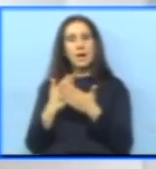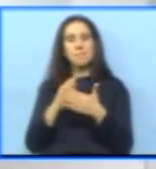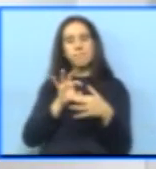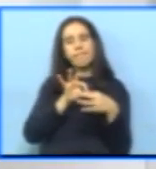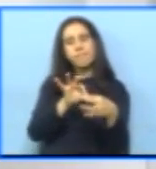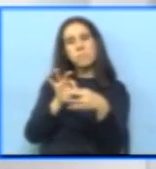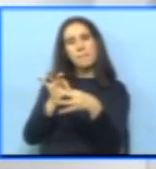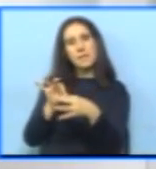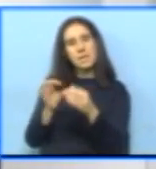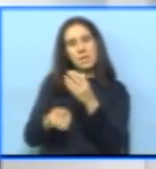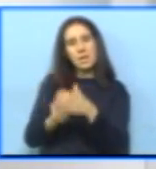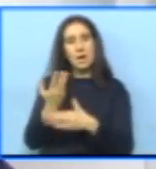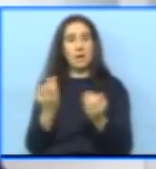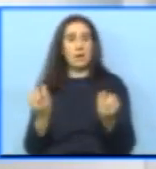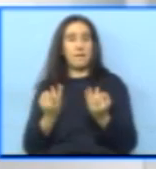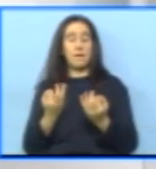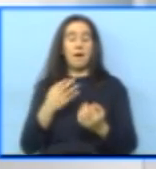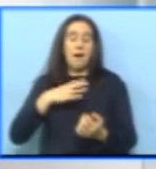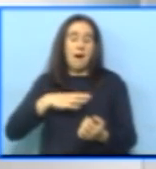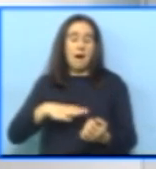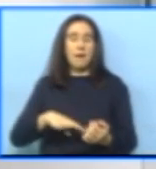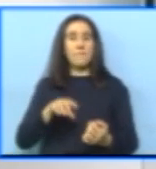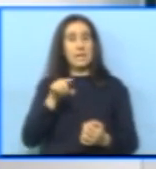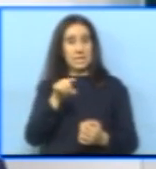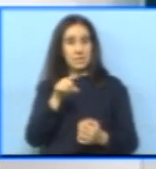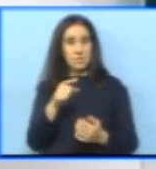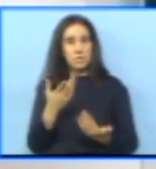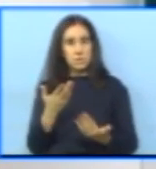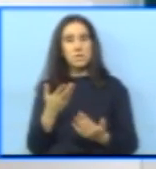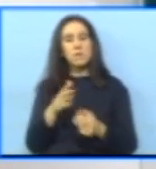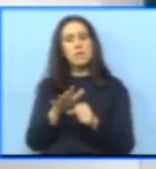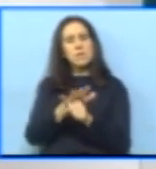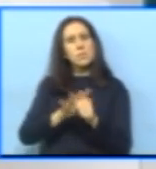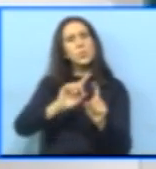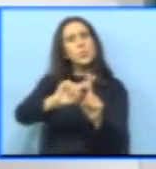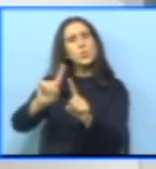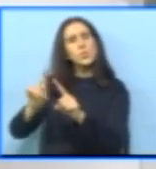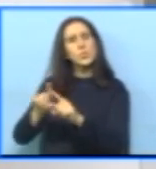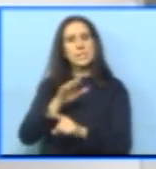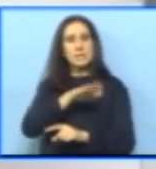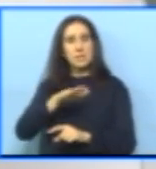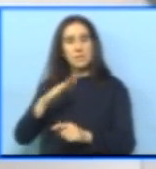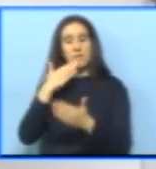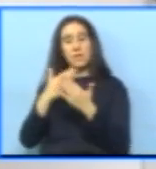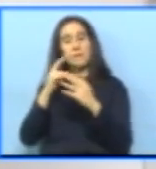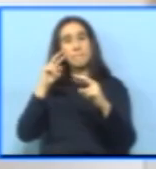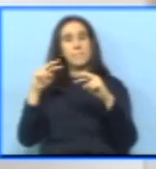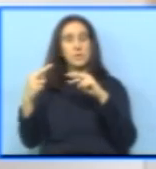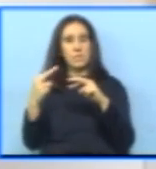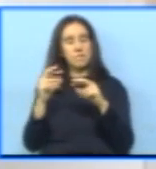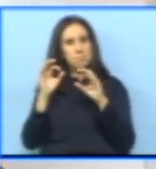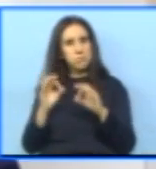empatia e, de alguma forma, o desejo de que estes diferentes domínios científicos aprofundem perspectivas